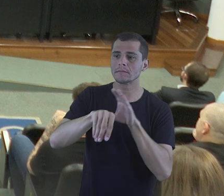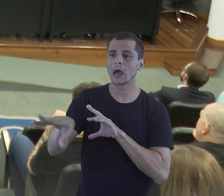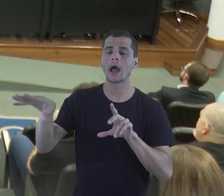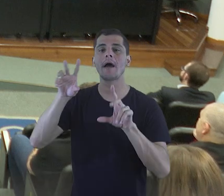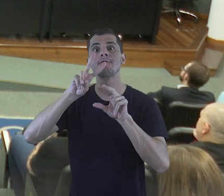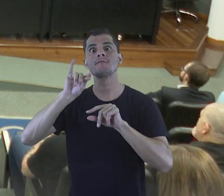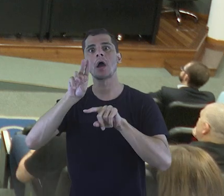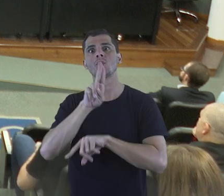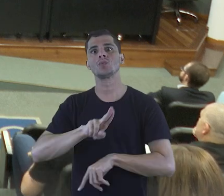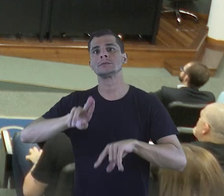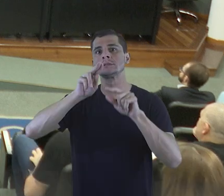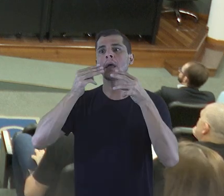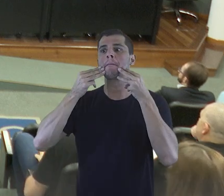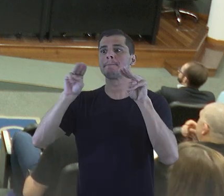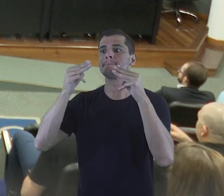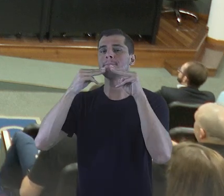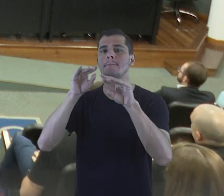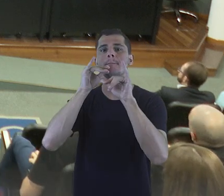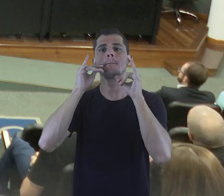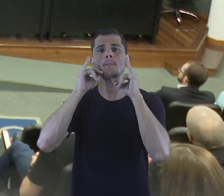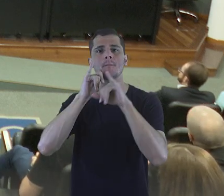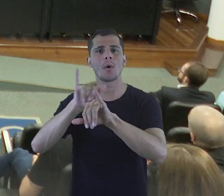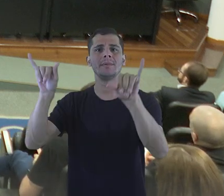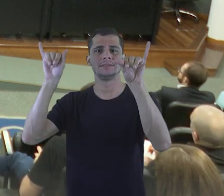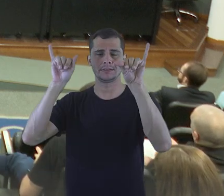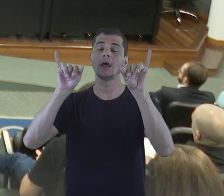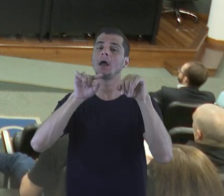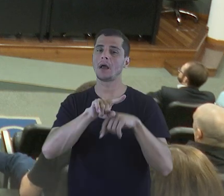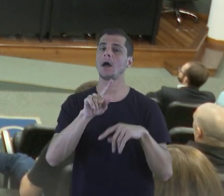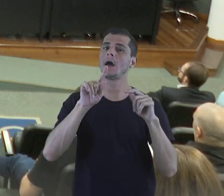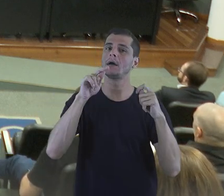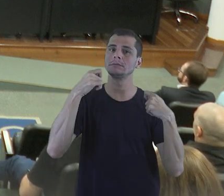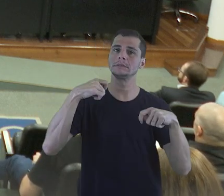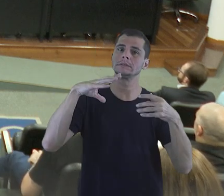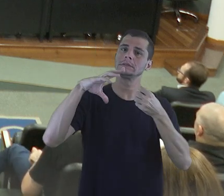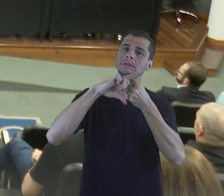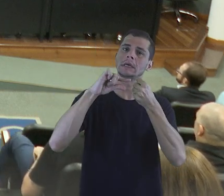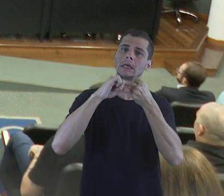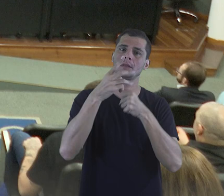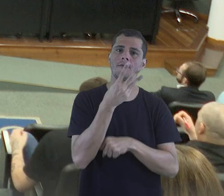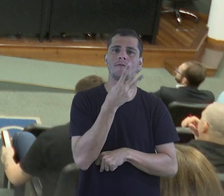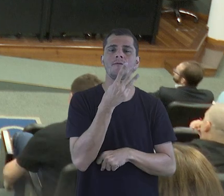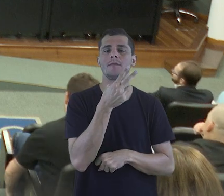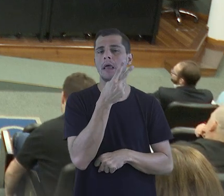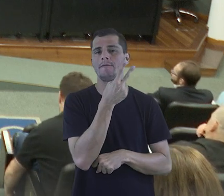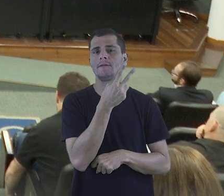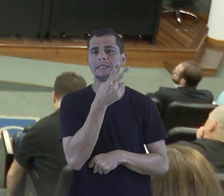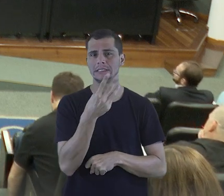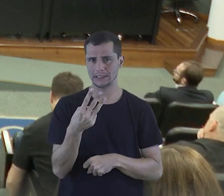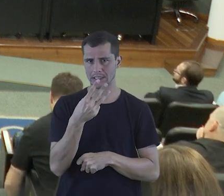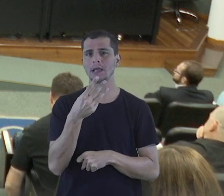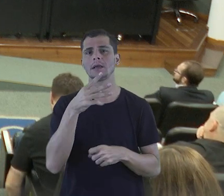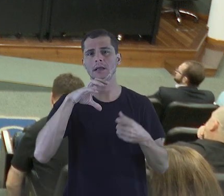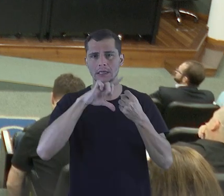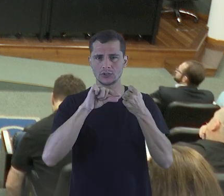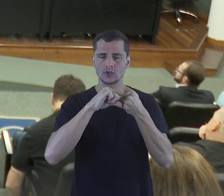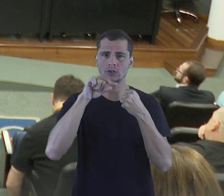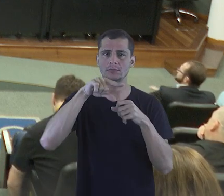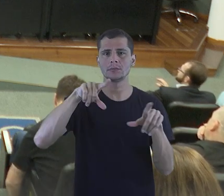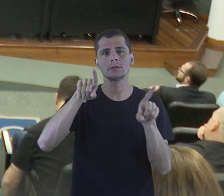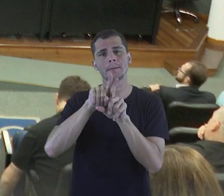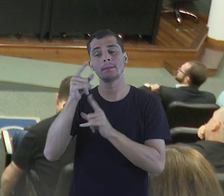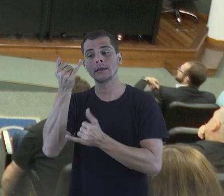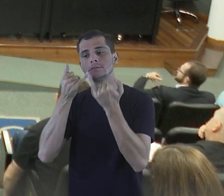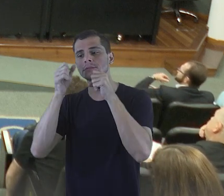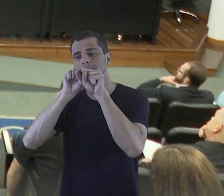publicidade nos termos do inciso primeiro do caput do artigo 23 que é aquelas hipóteses em que o próprio site os